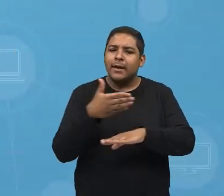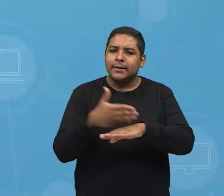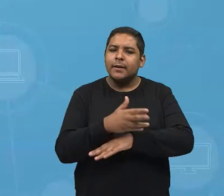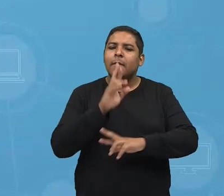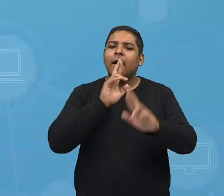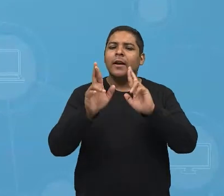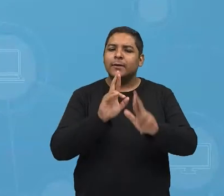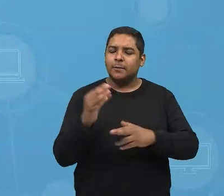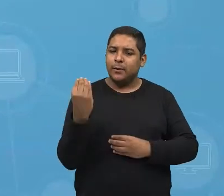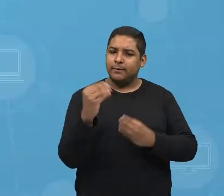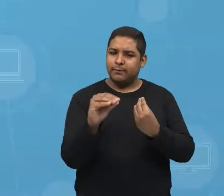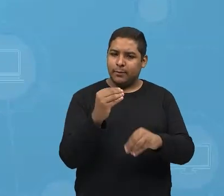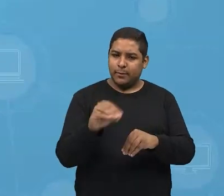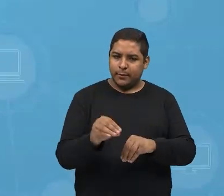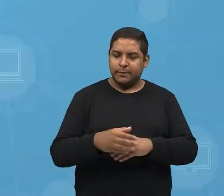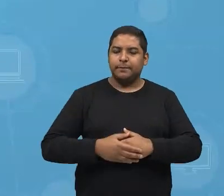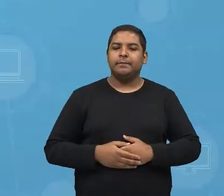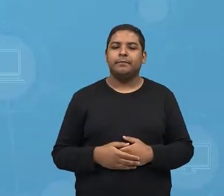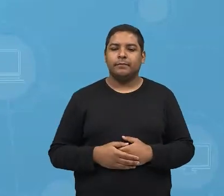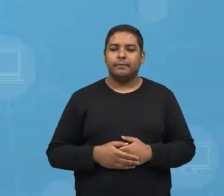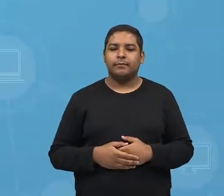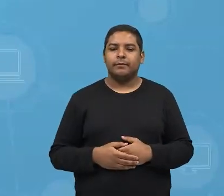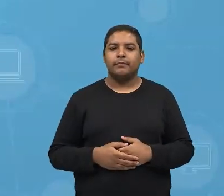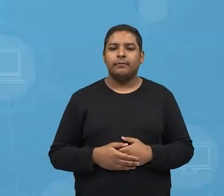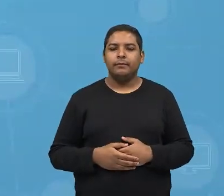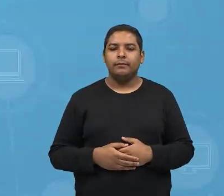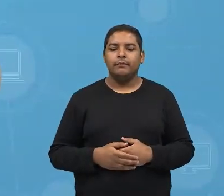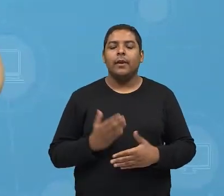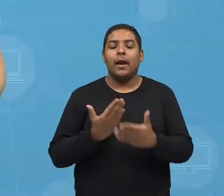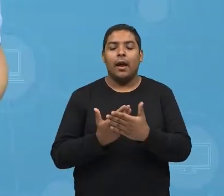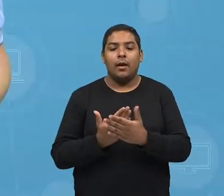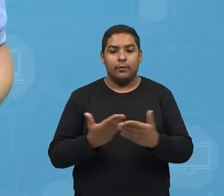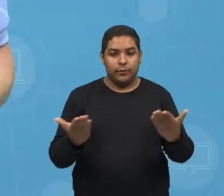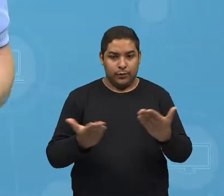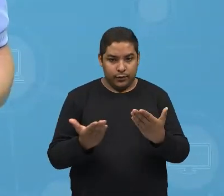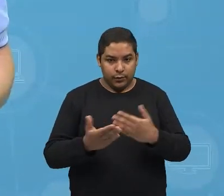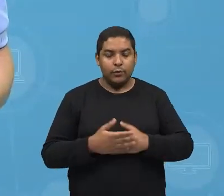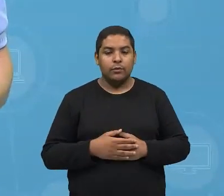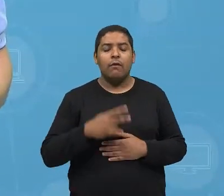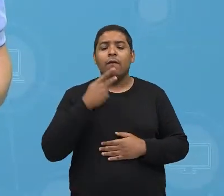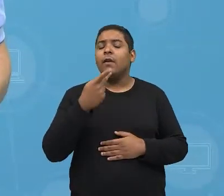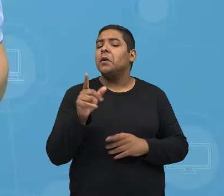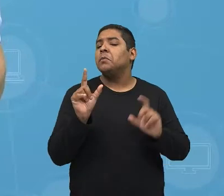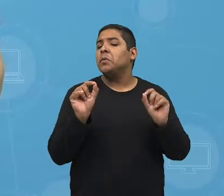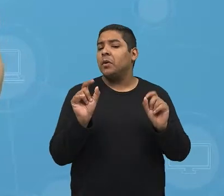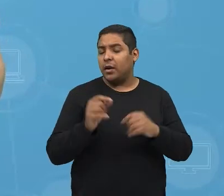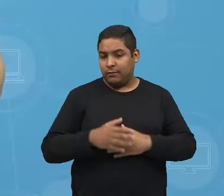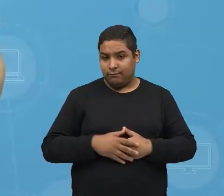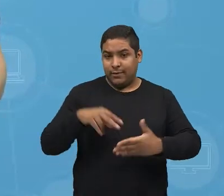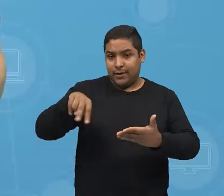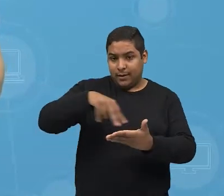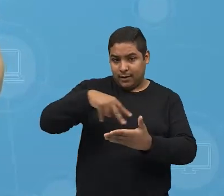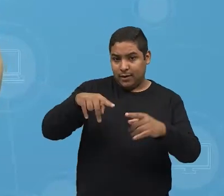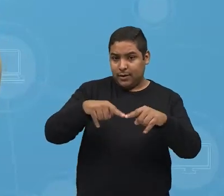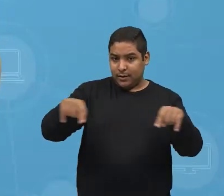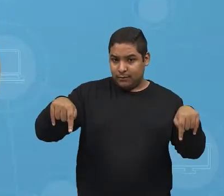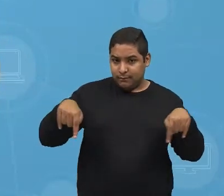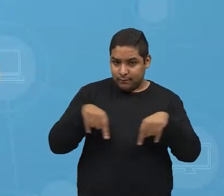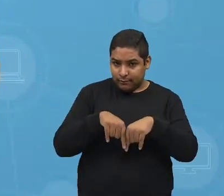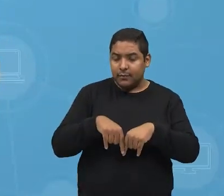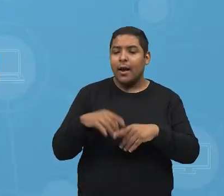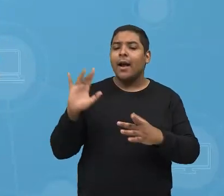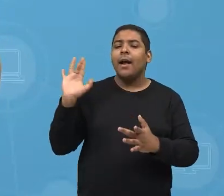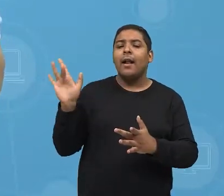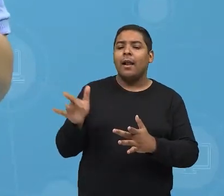vocês aí. Então, na nossa aula de hoje, nós falamos sobre a dança de salão, principalmente as danças